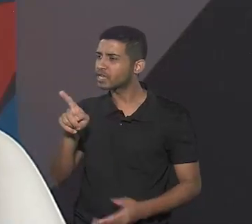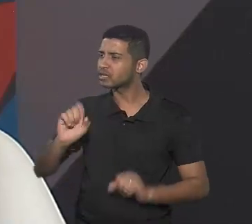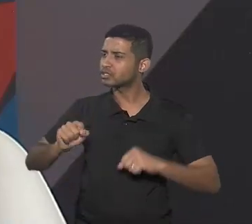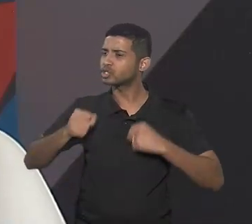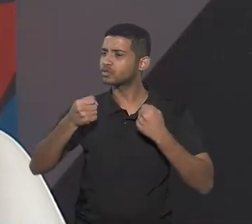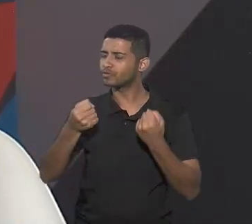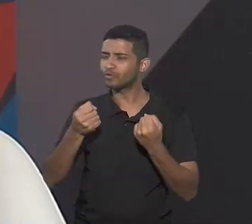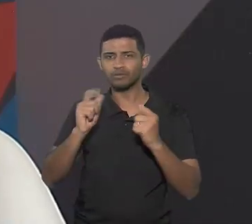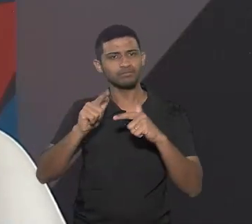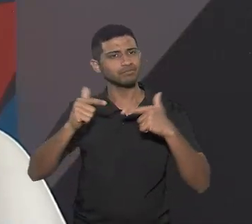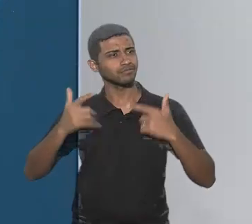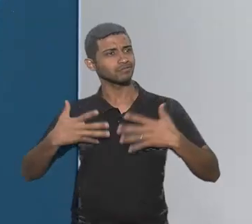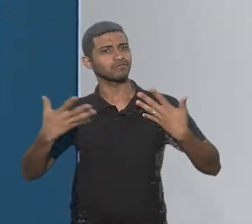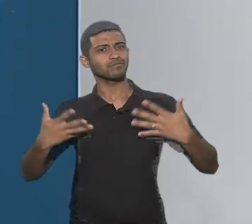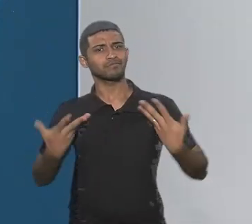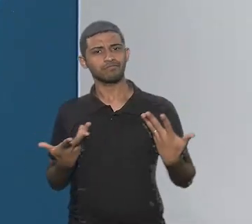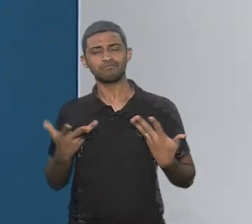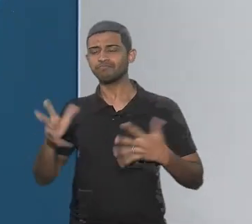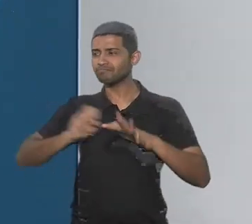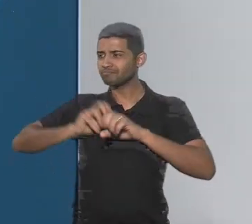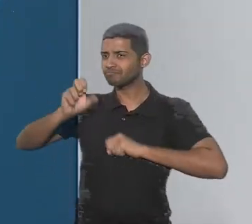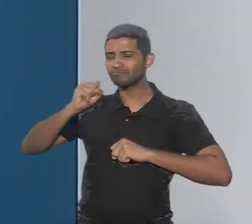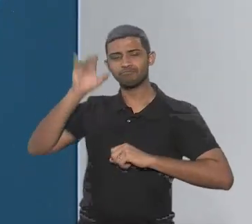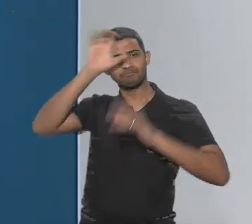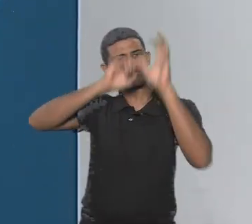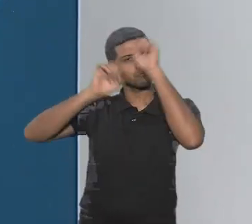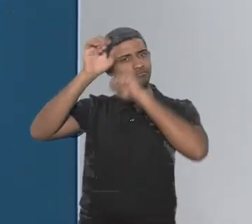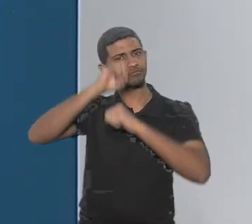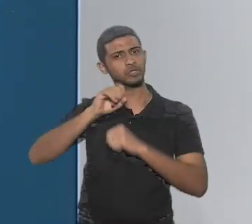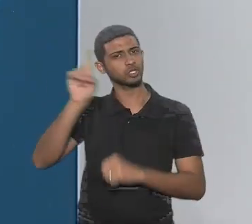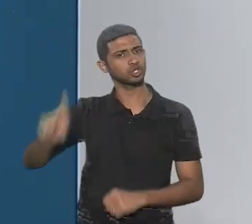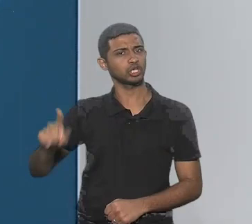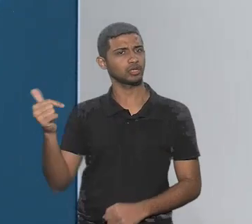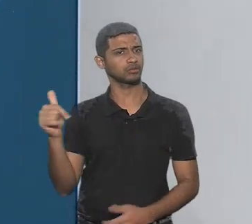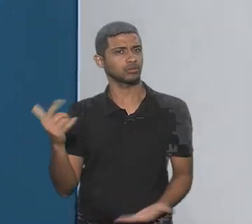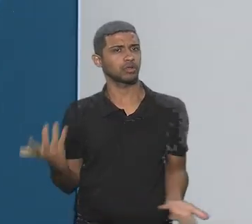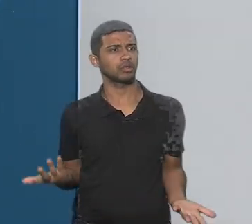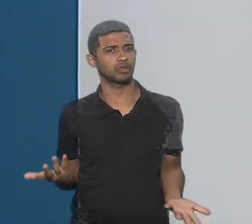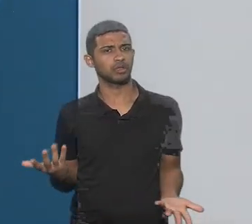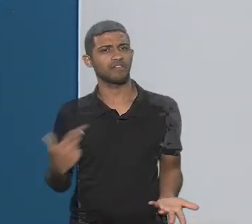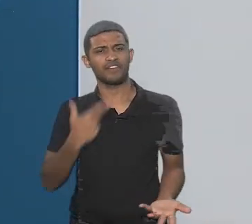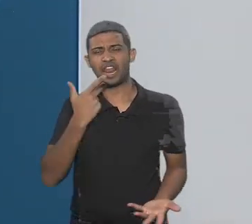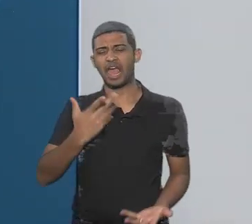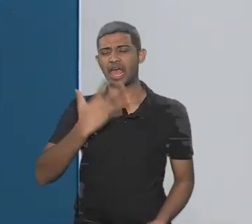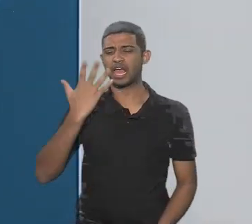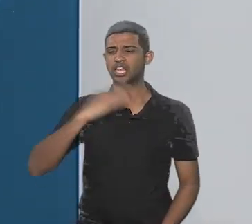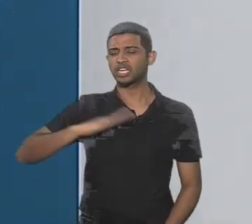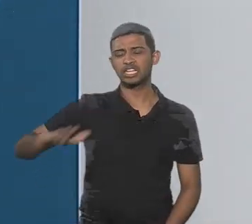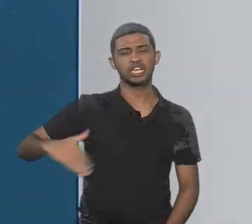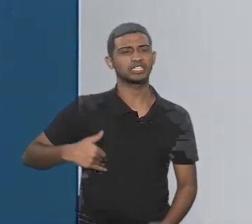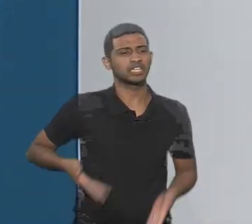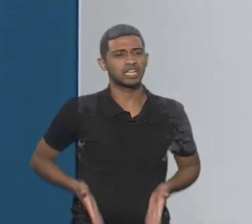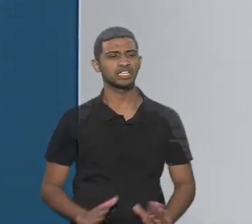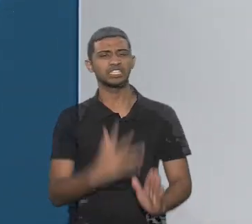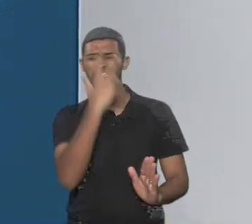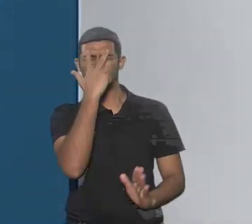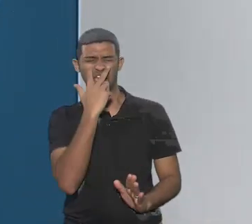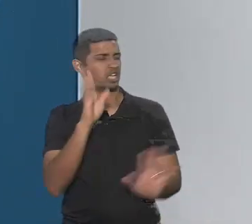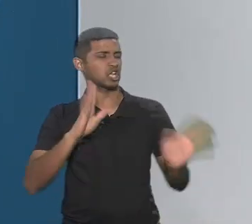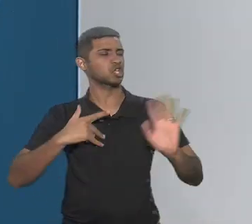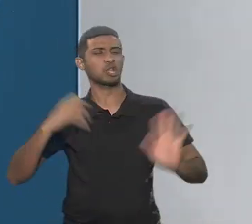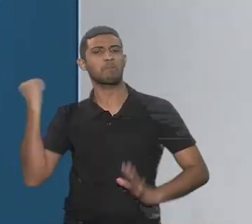os dias? Né? Por que elas não têm esse direito? Daqui a pouco vão dizer que uma pessoa, uma criança vai